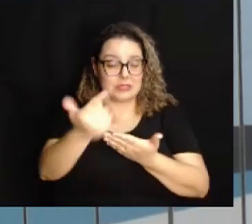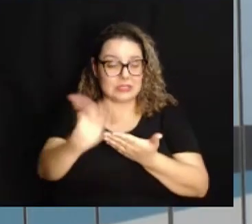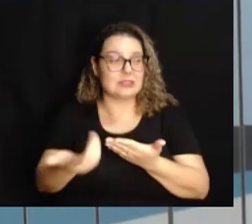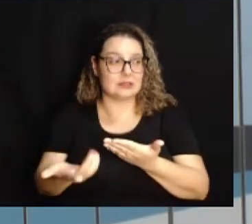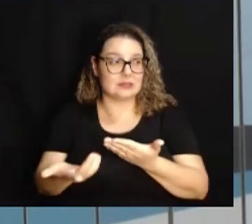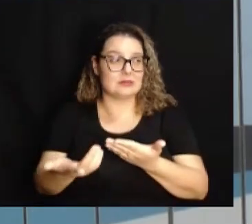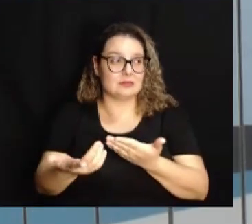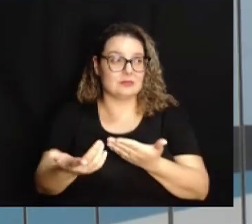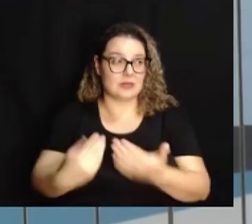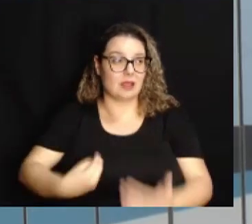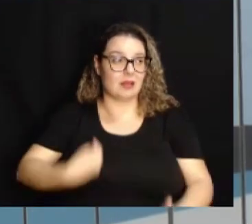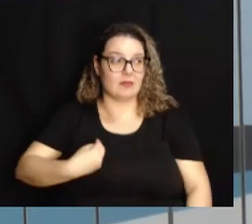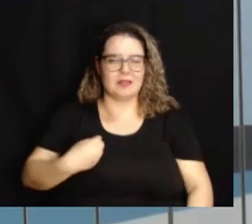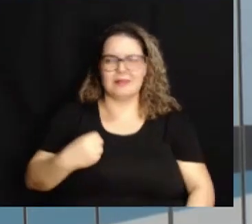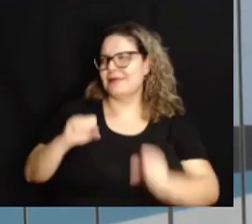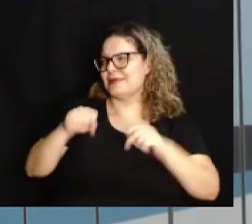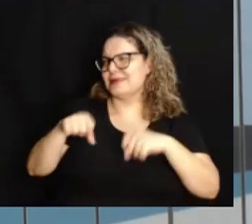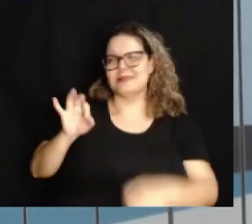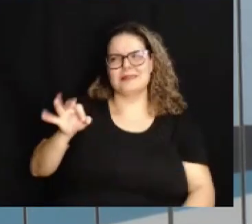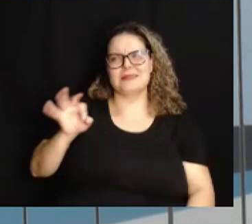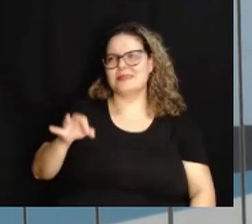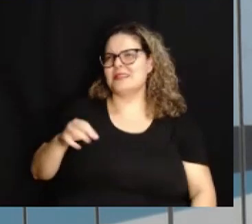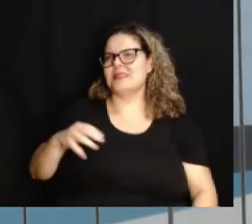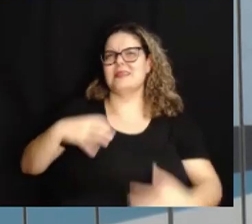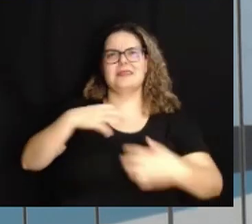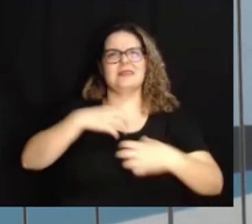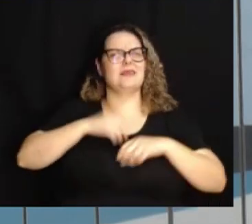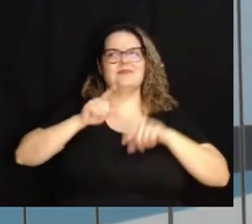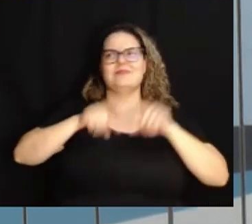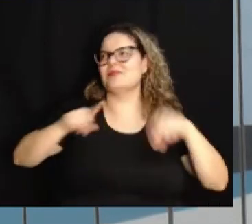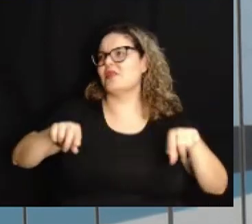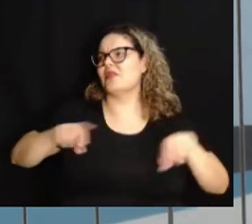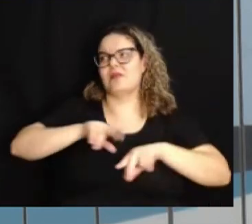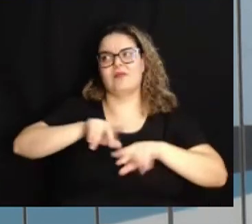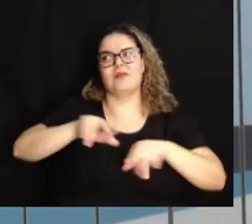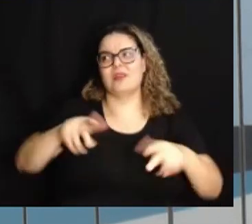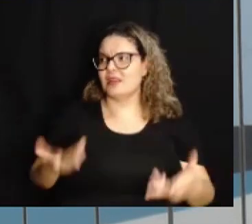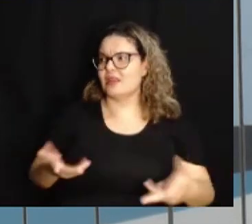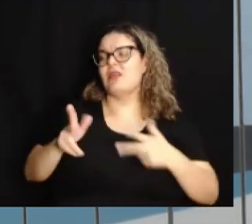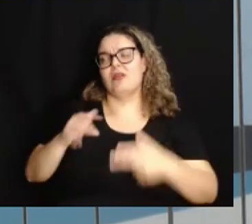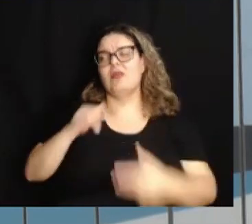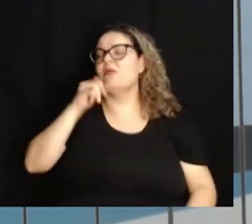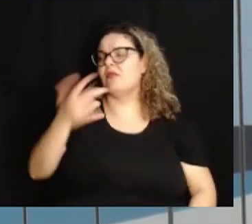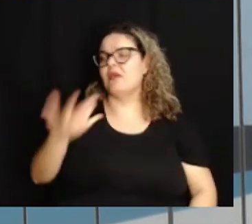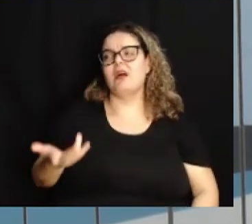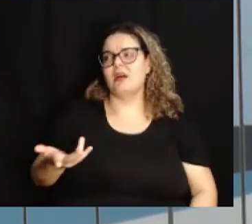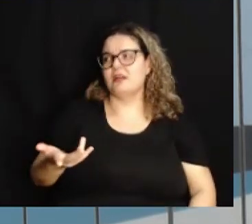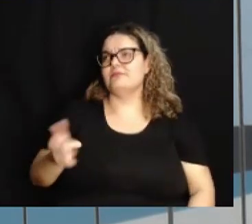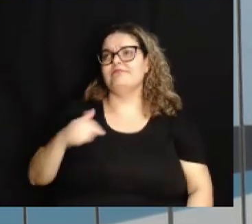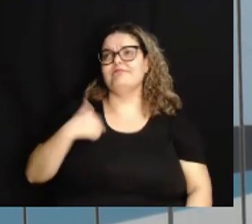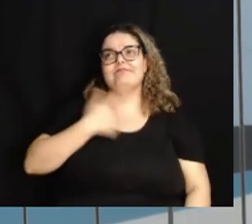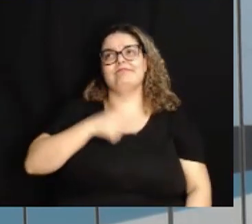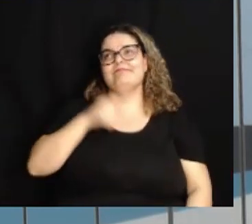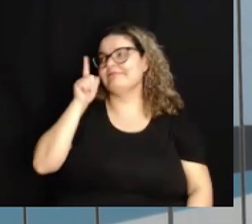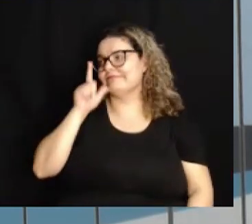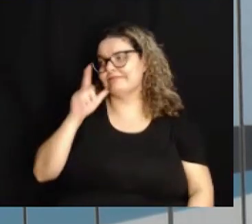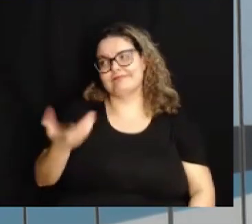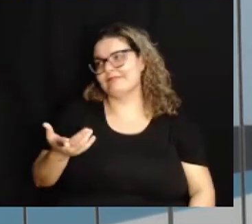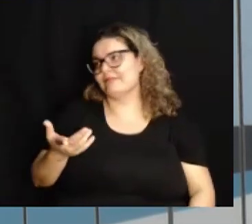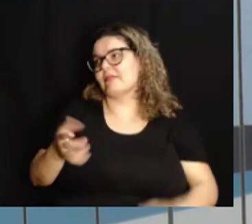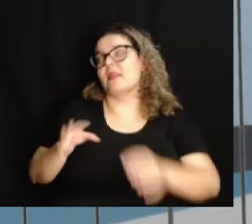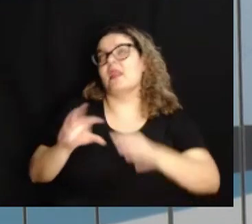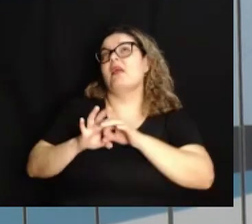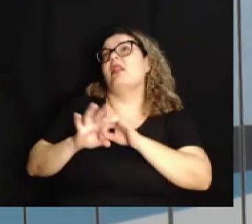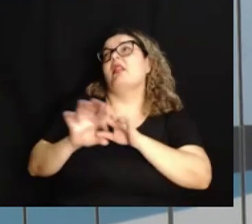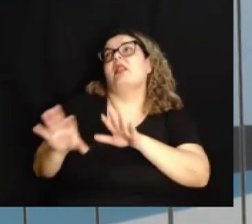né, das questões emocionais, porque, como eu falo, né, é algo que nós não vamos conseguir deixar de passar, alguns passam